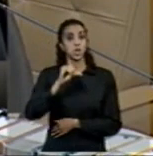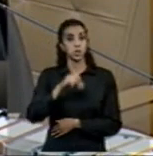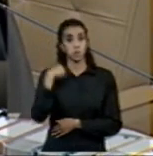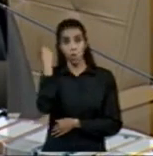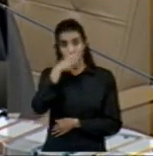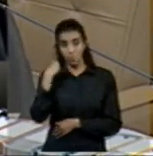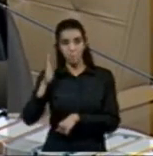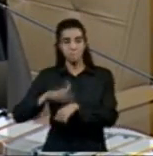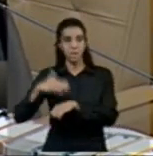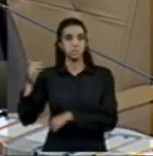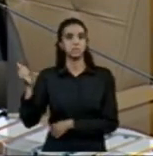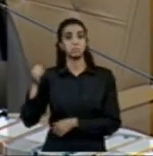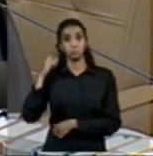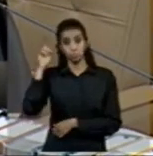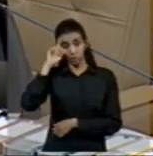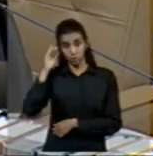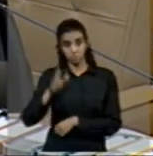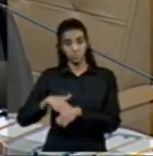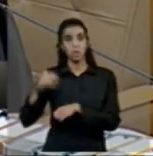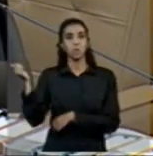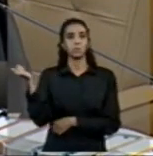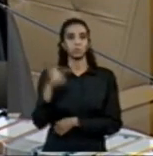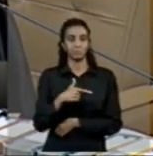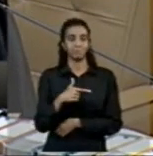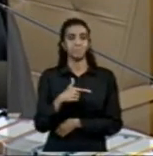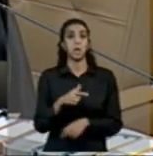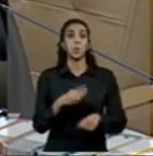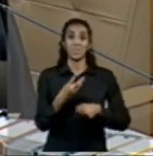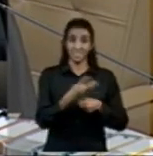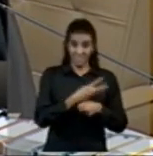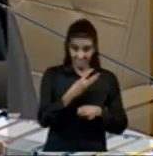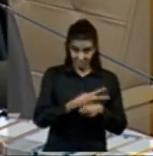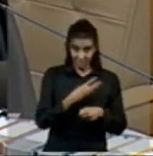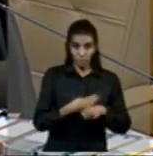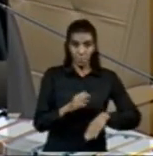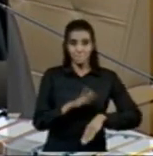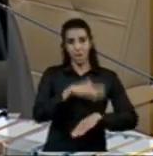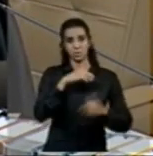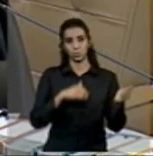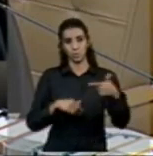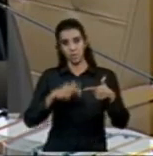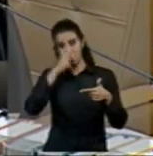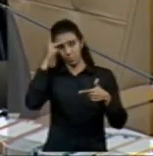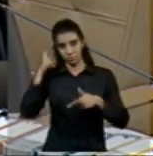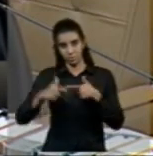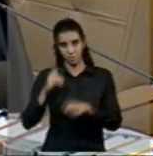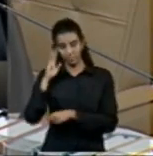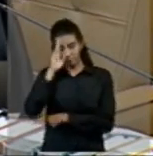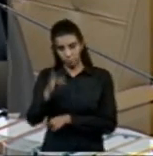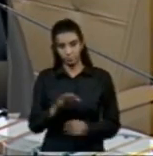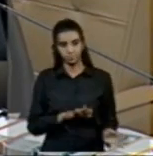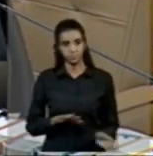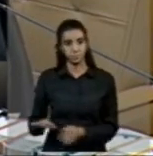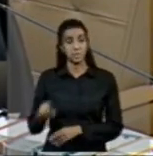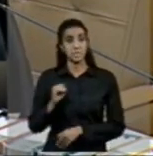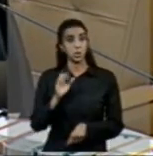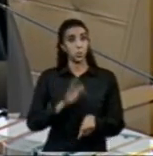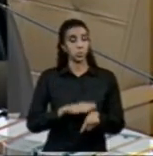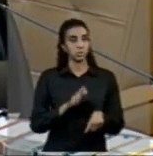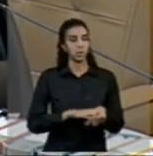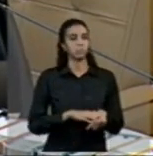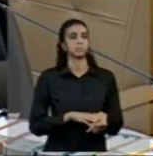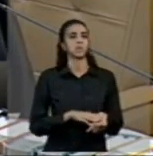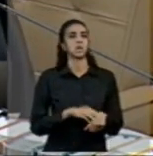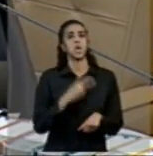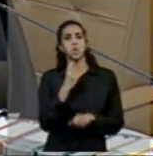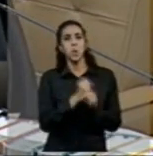a mais por dia para os terceirizados. Se o tempo médio de permanência no emprego de um trabalhador terceirizado era